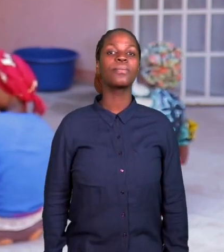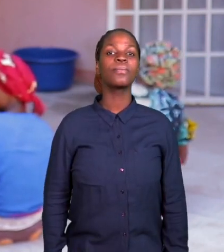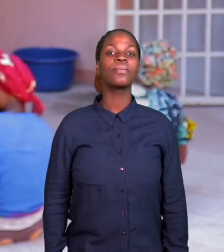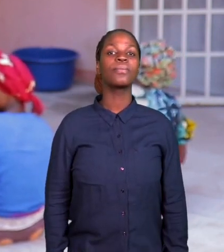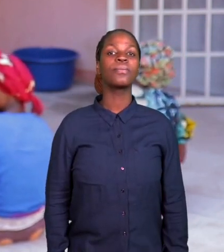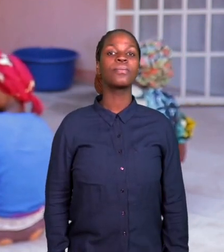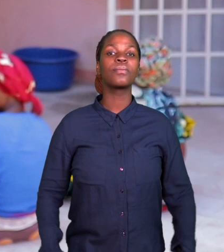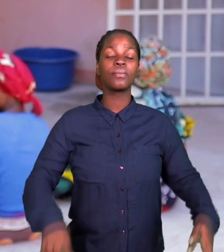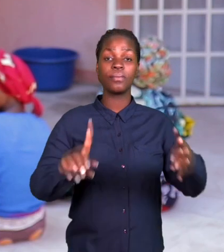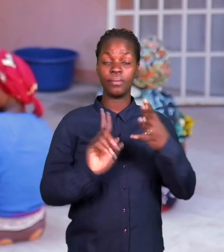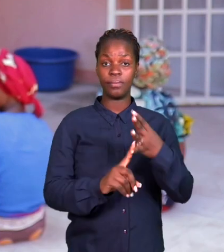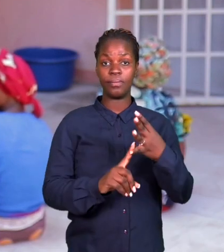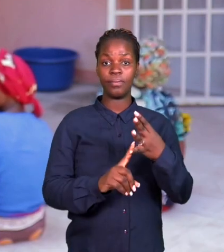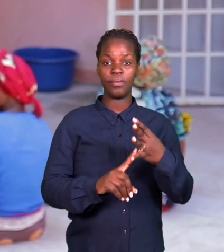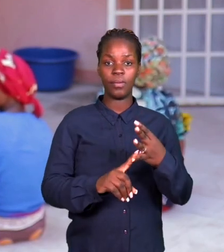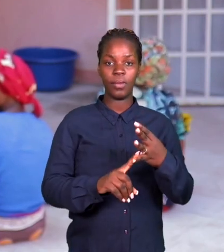Também